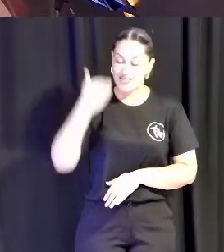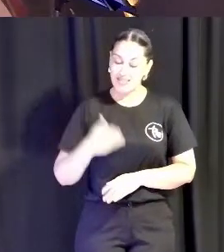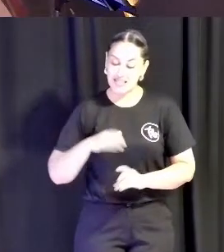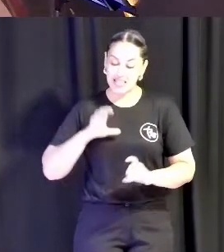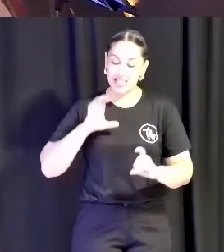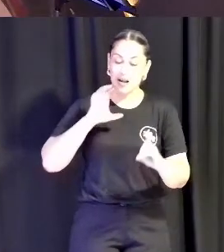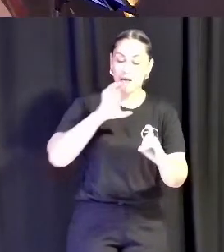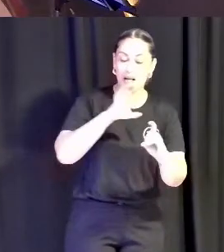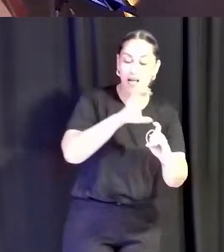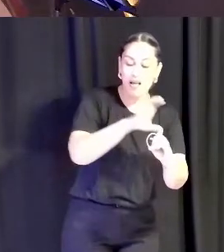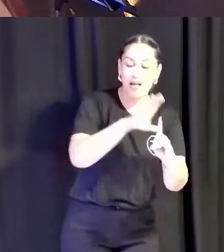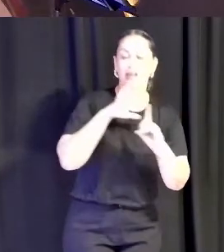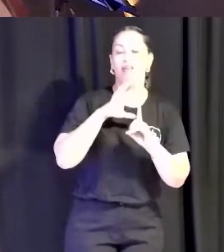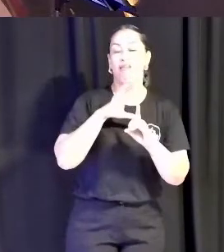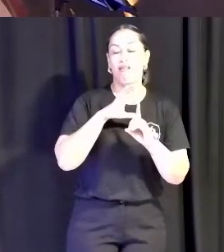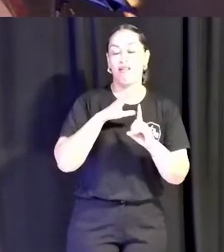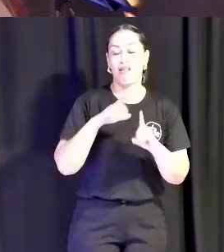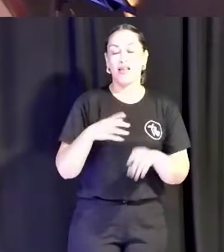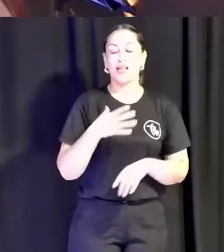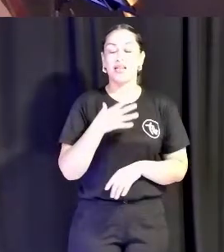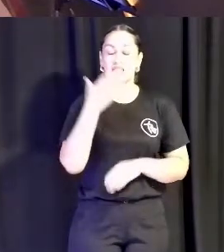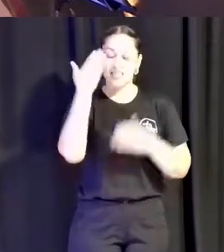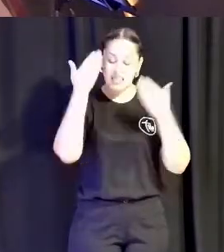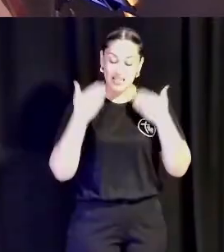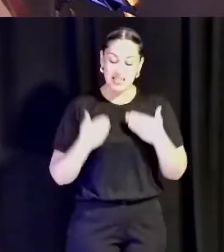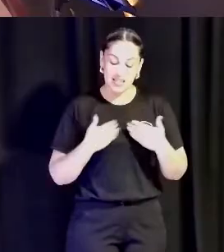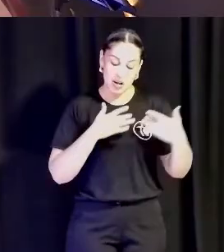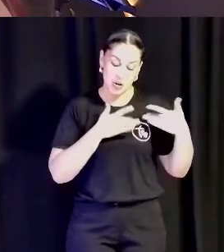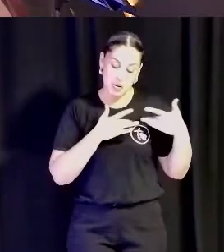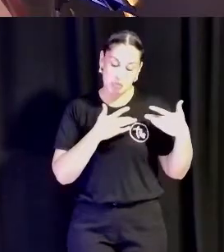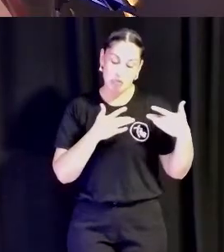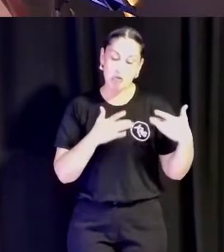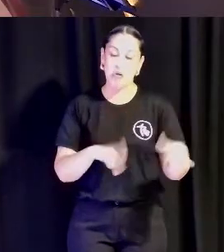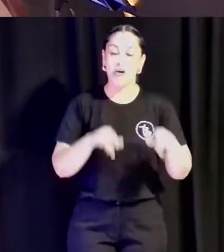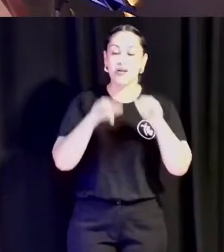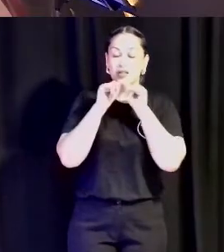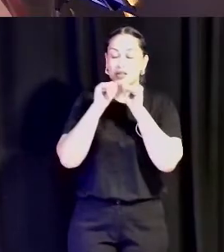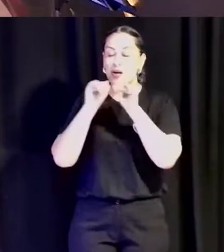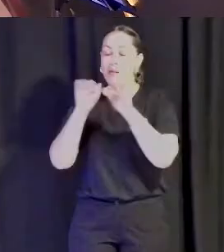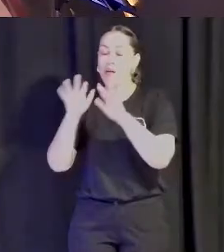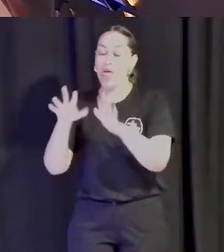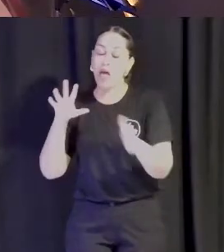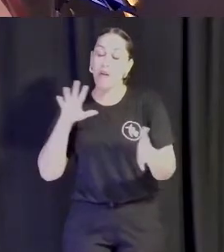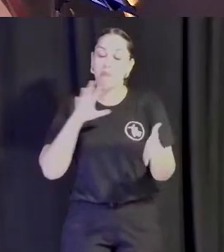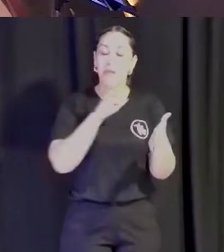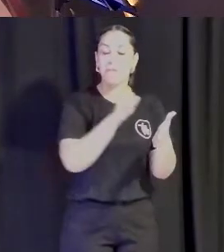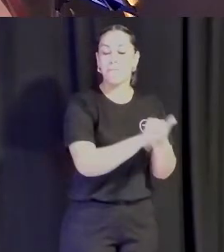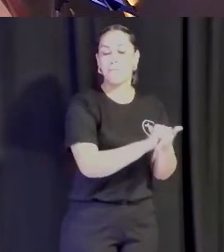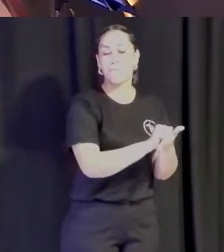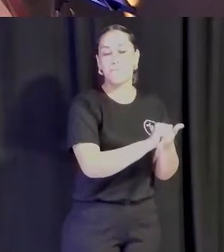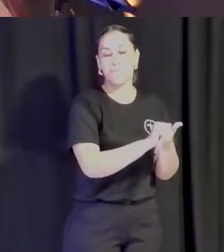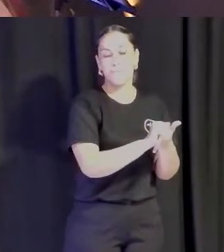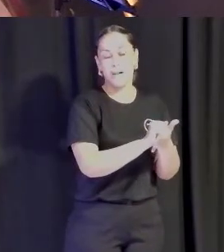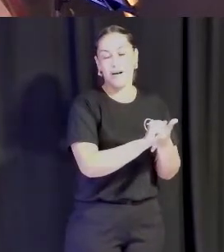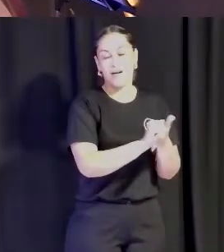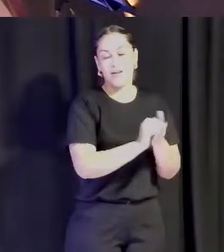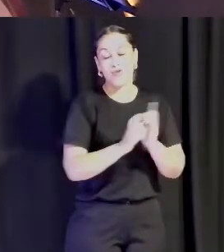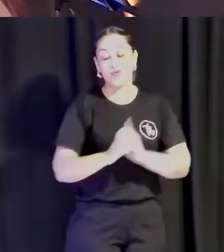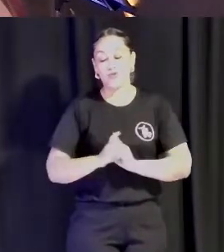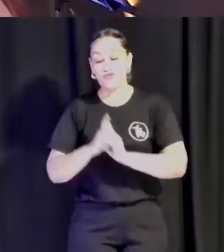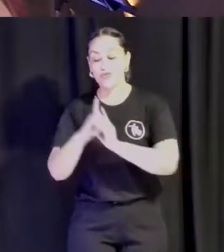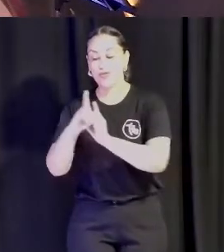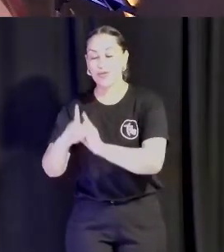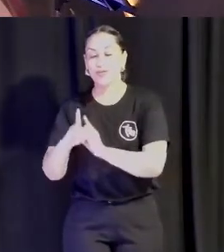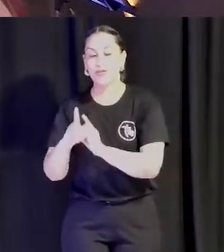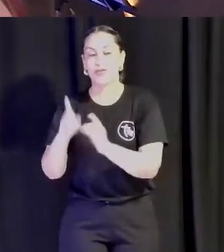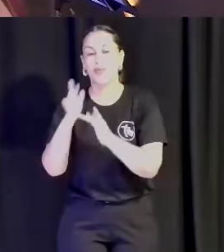resiliente, ser generoso e abençoador, são marcas indeléveis de quem é discípulo de